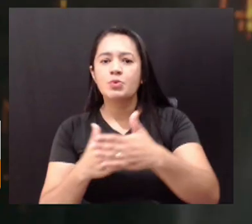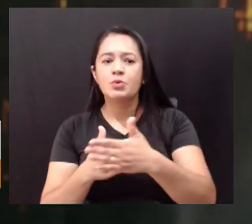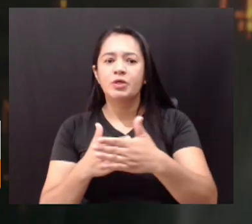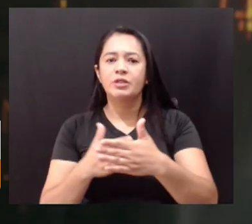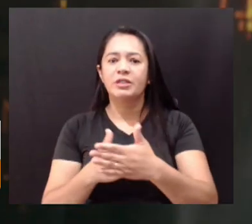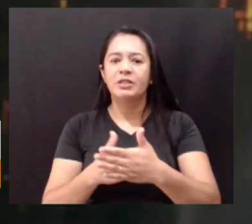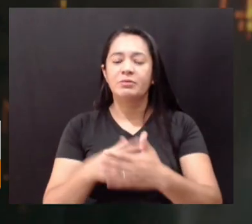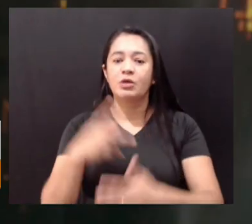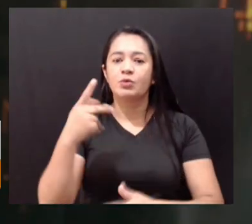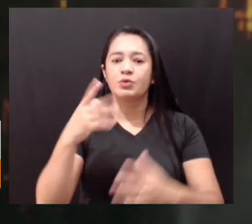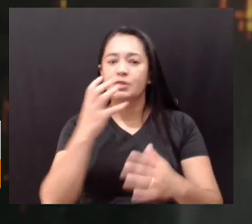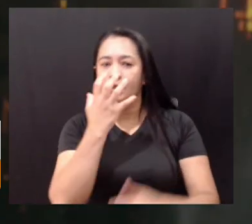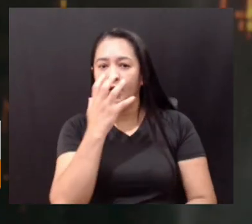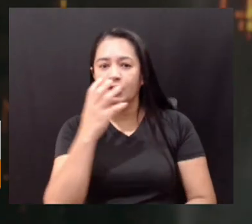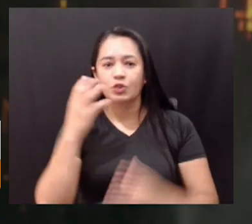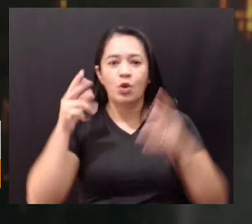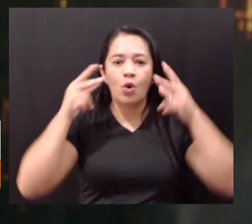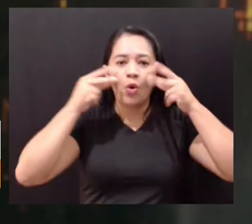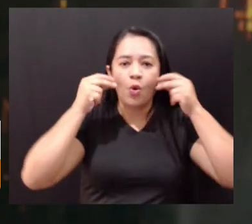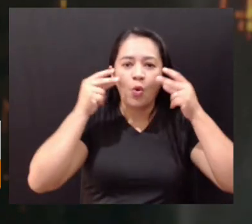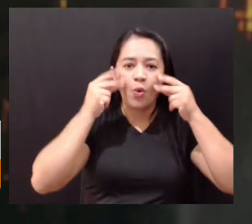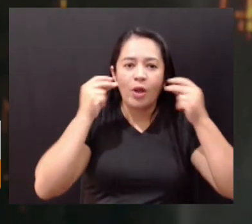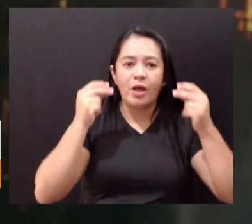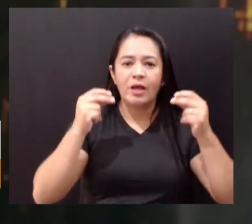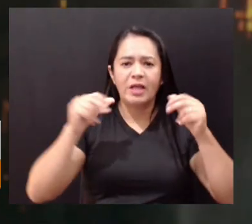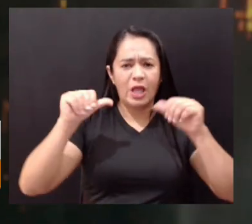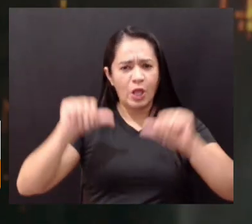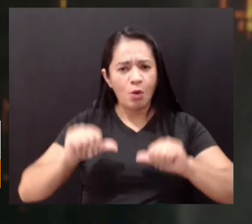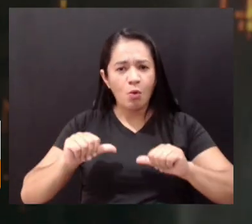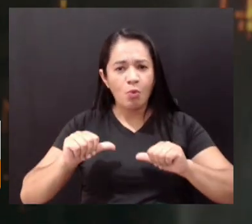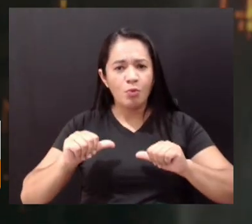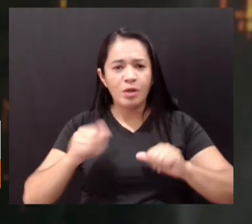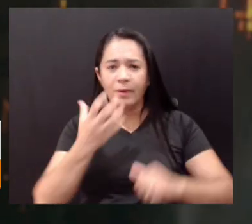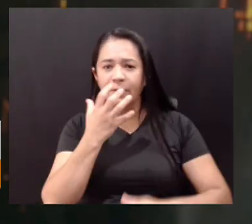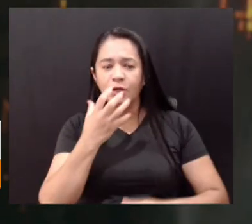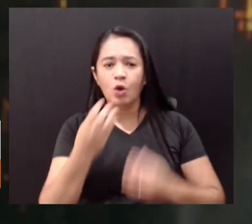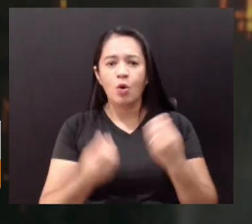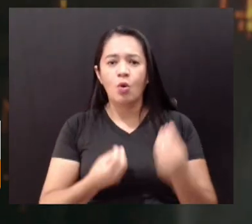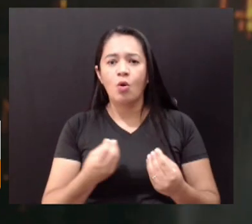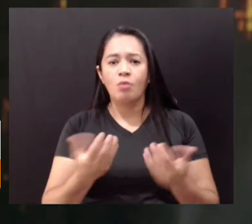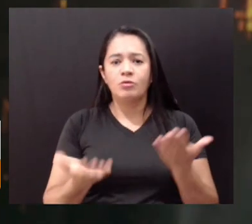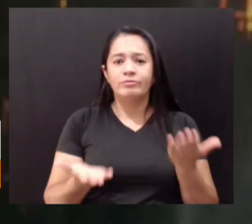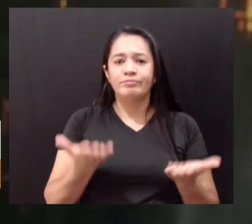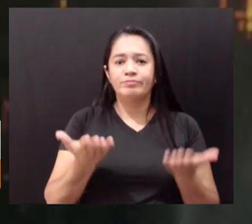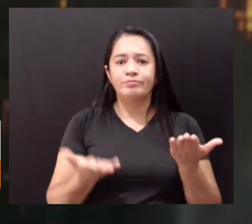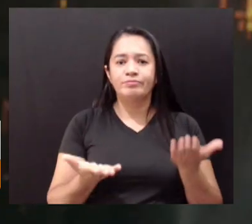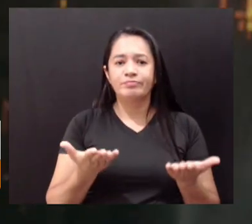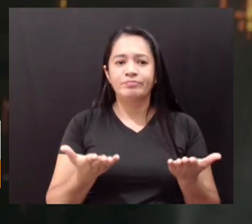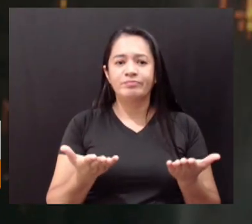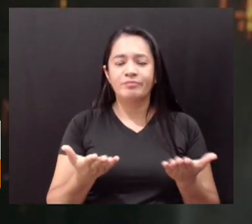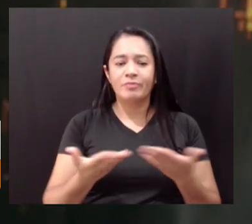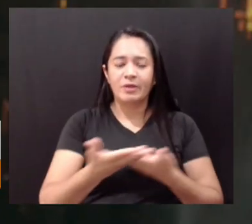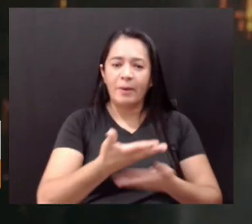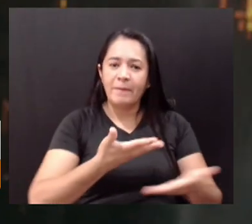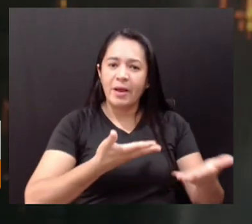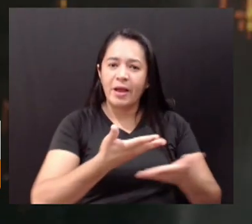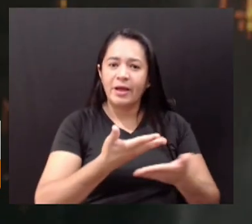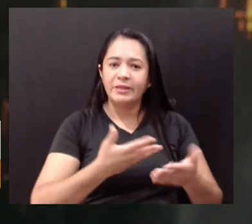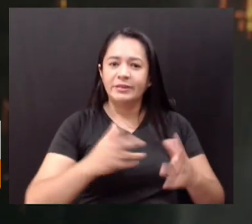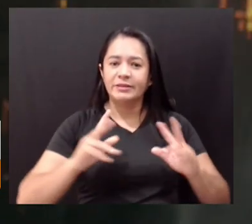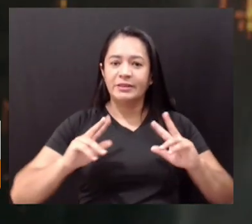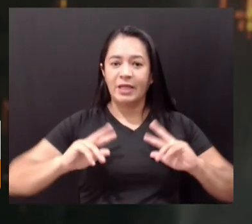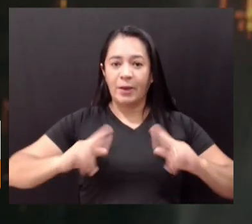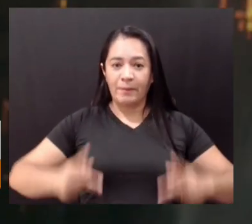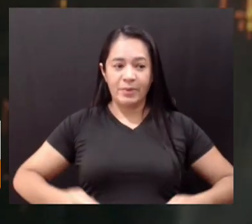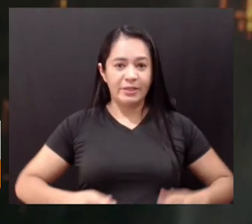A humanização faz mal para os pets? Como buscar o equilíbrio na interação humano-animal?